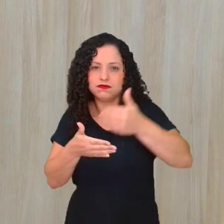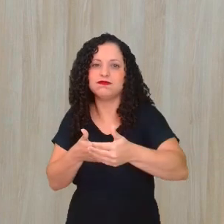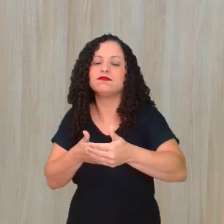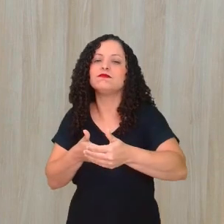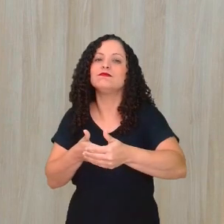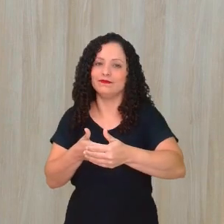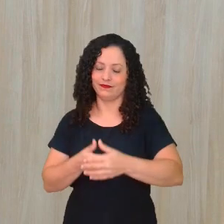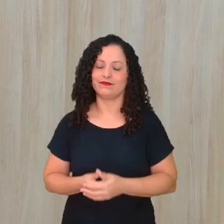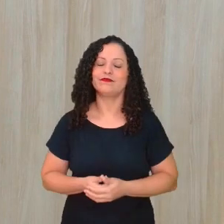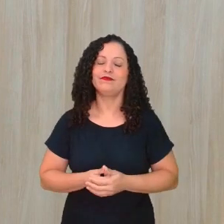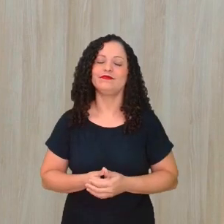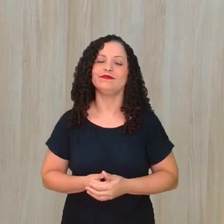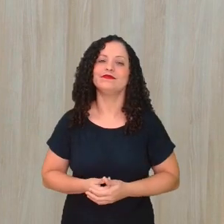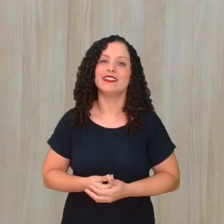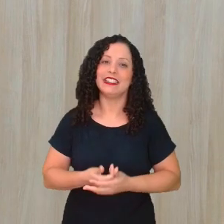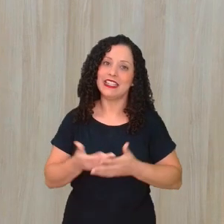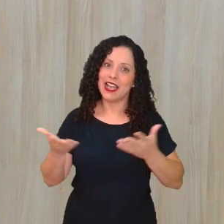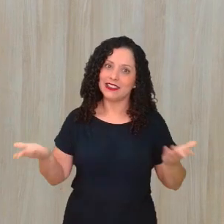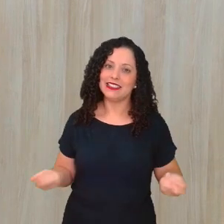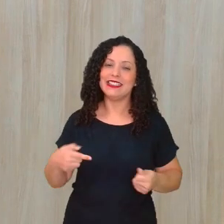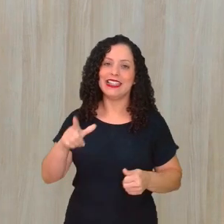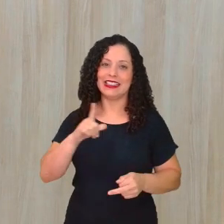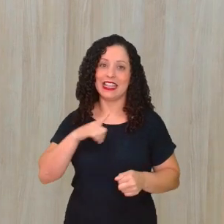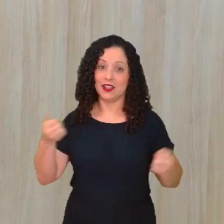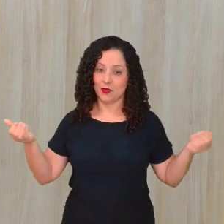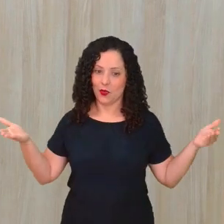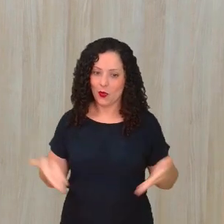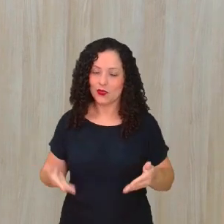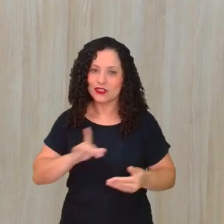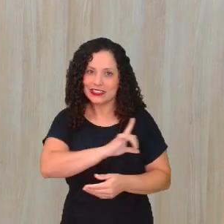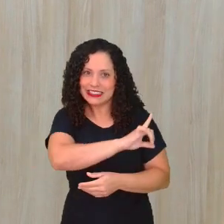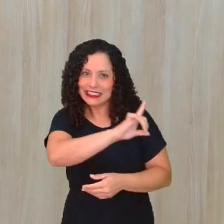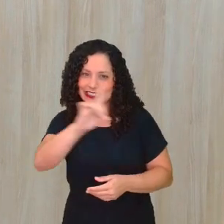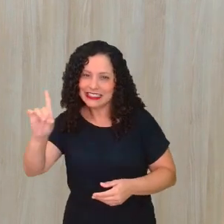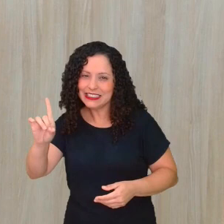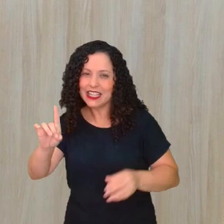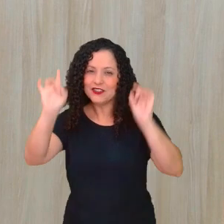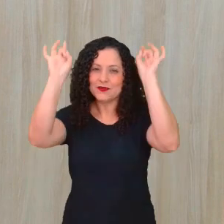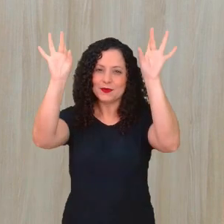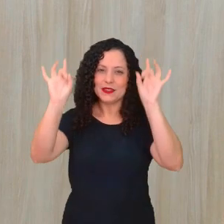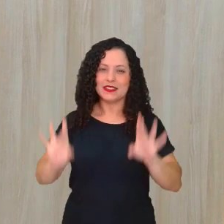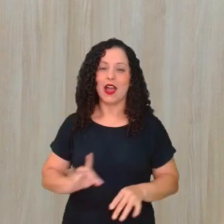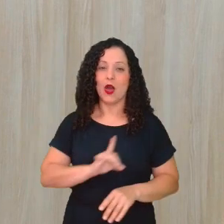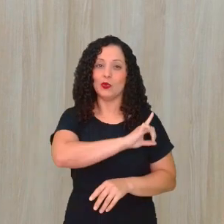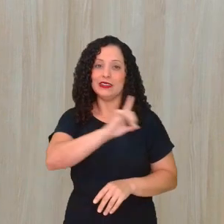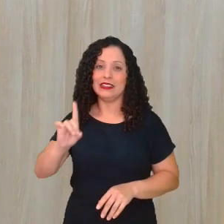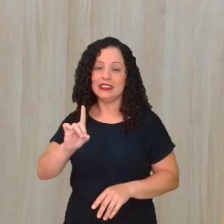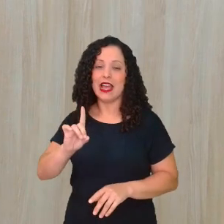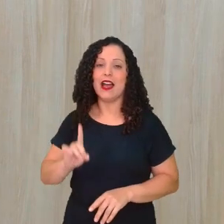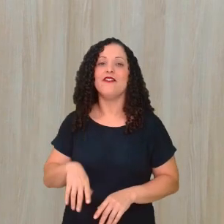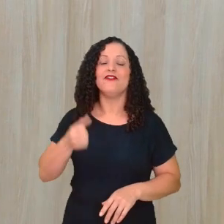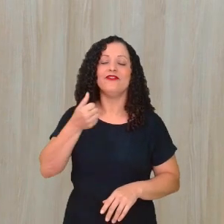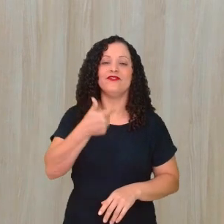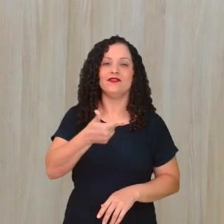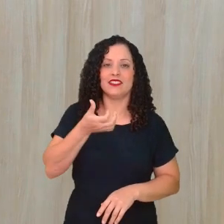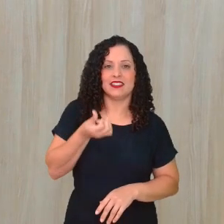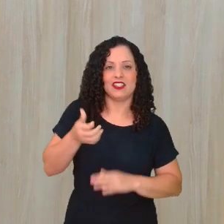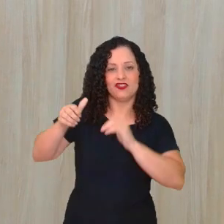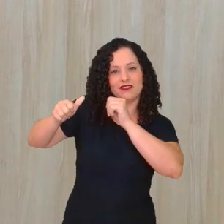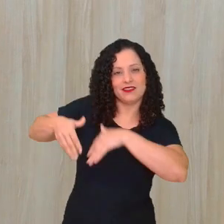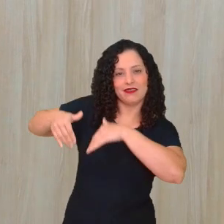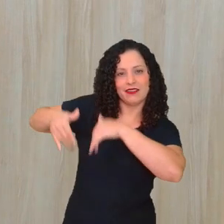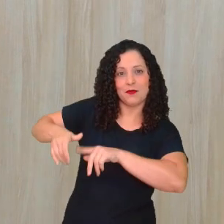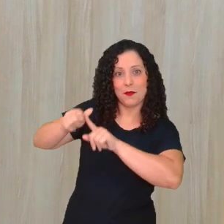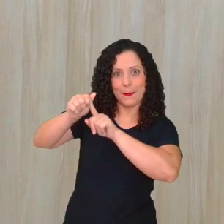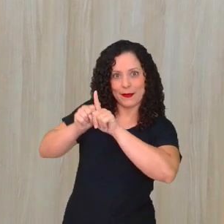isso. Então, por isso que trazer esse dia aqui, Nacional do Surdo, que é o 26 de setembro, para um